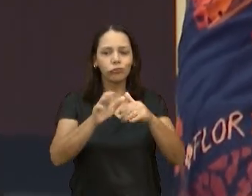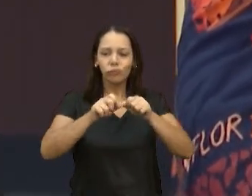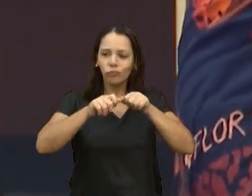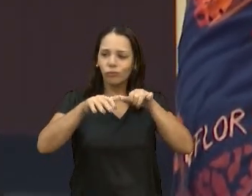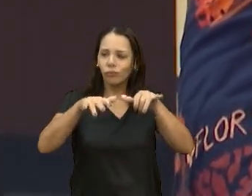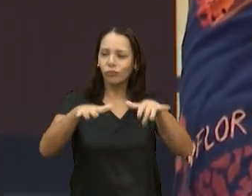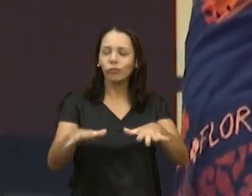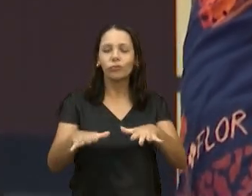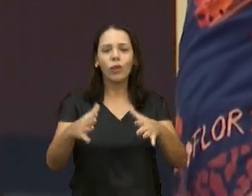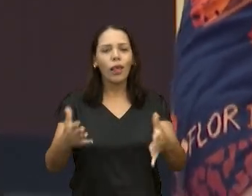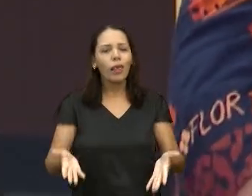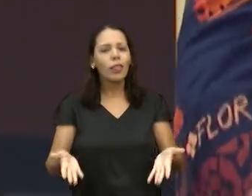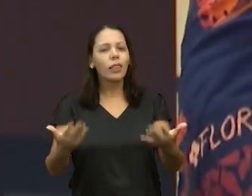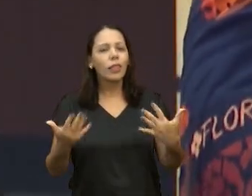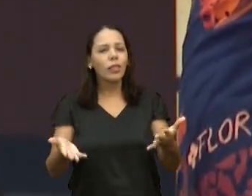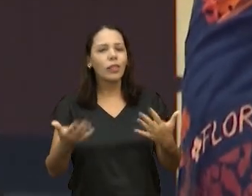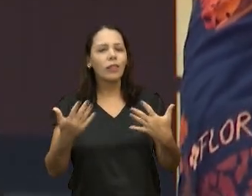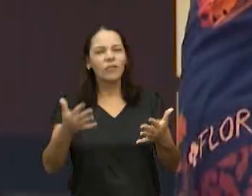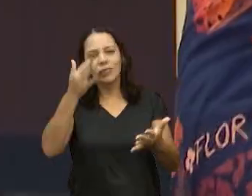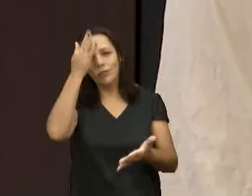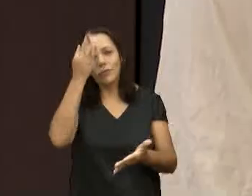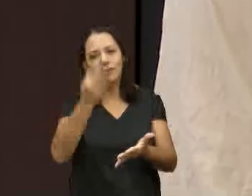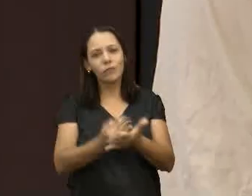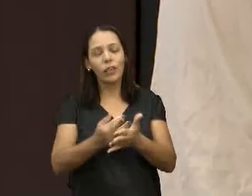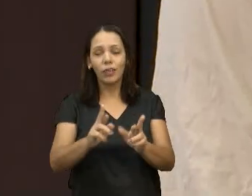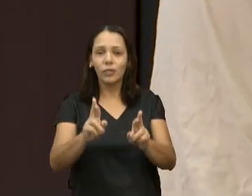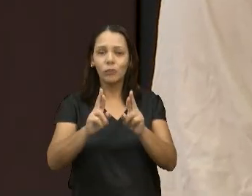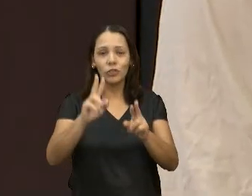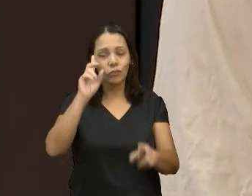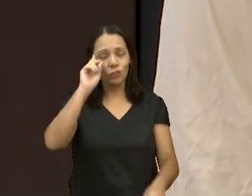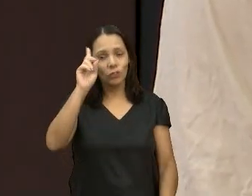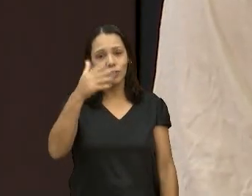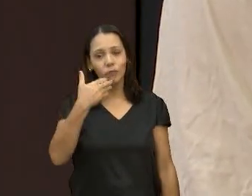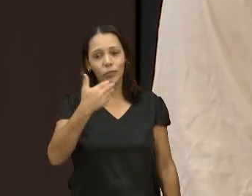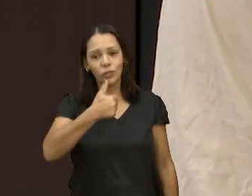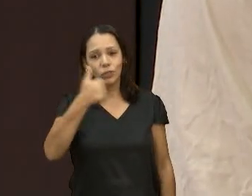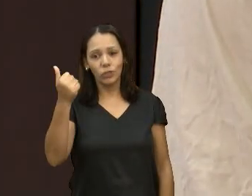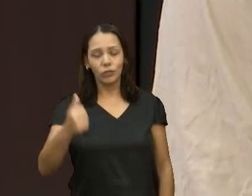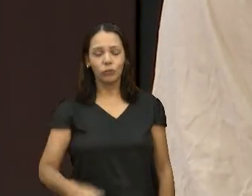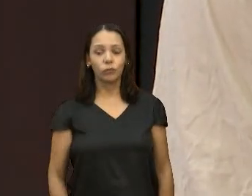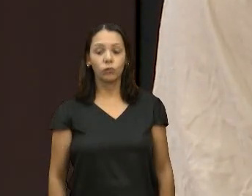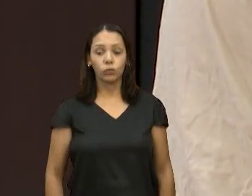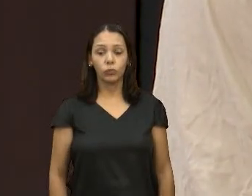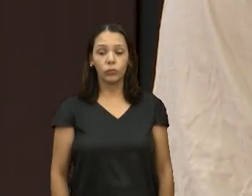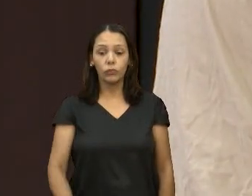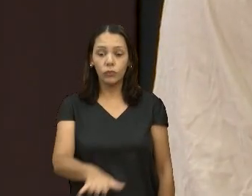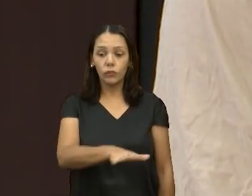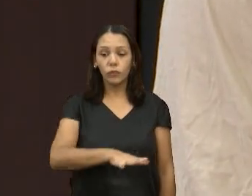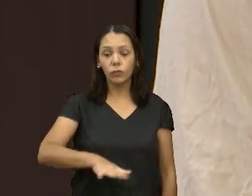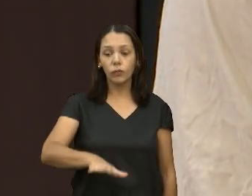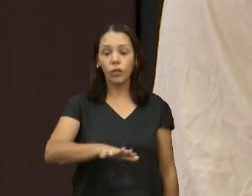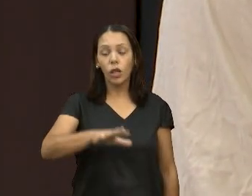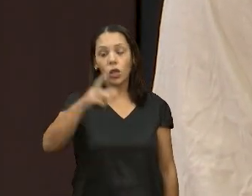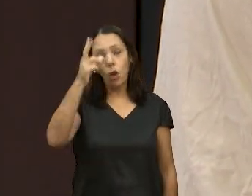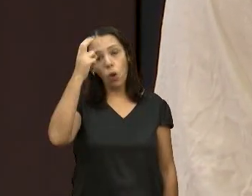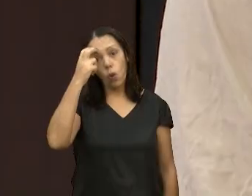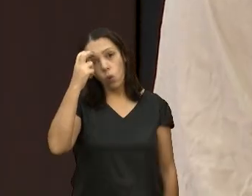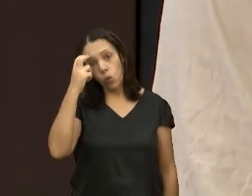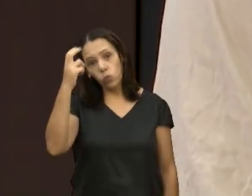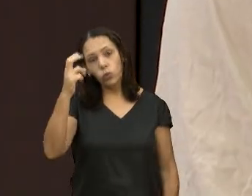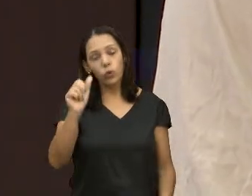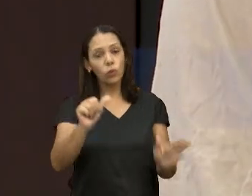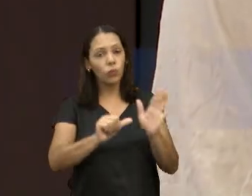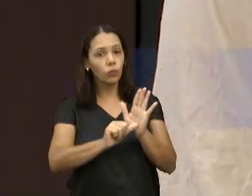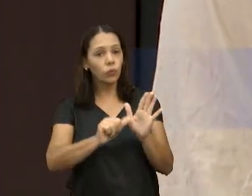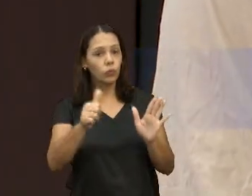com fé, com expectativa de dias melhores. A questão cultural foi a primeira que